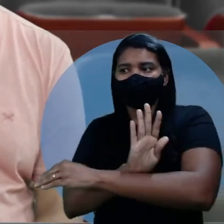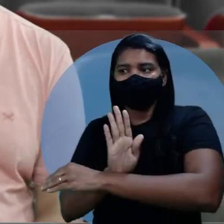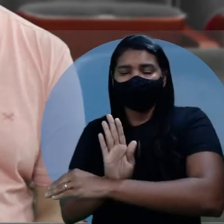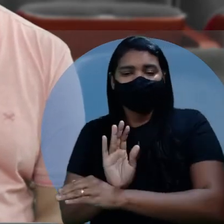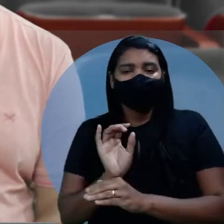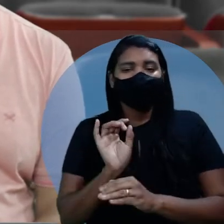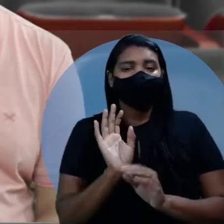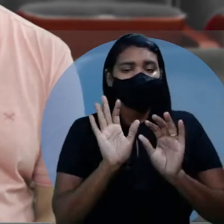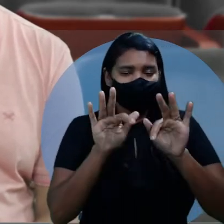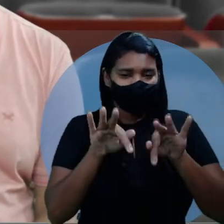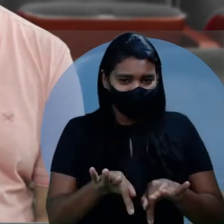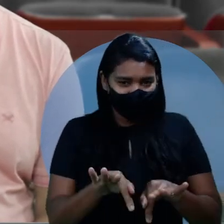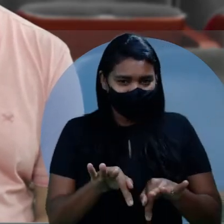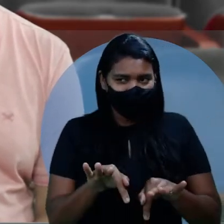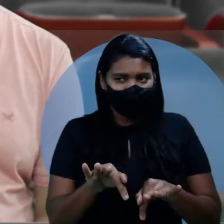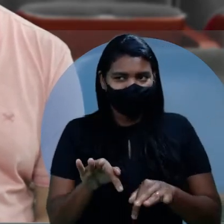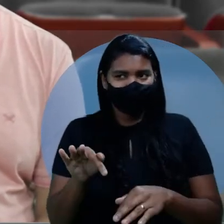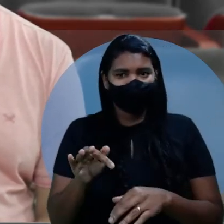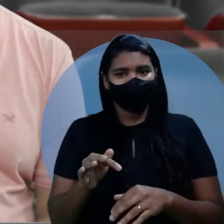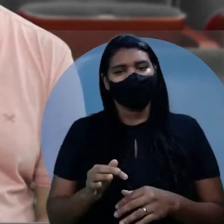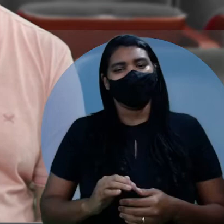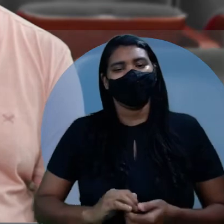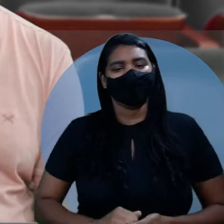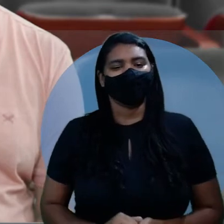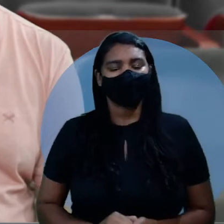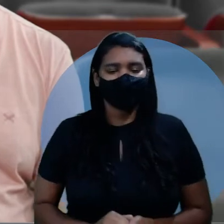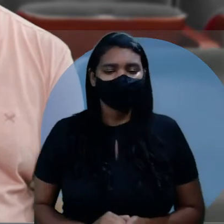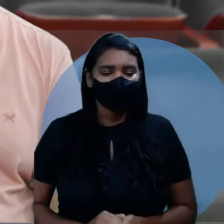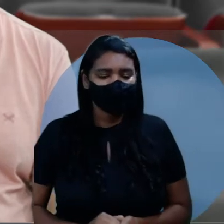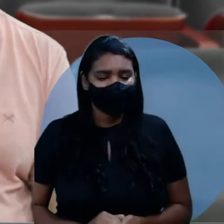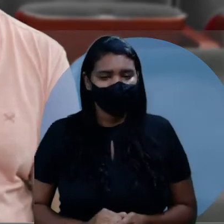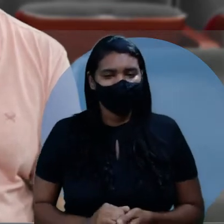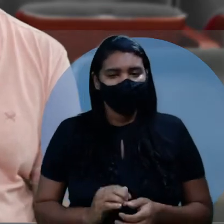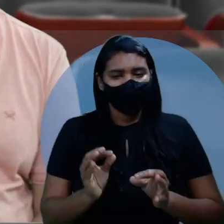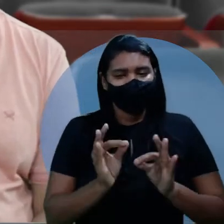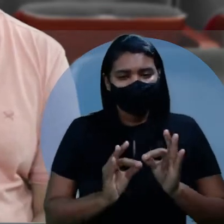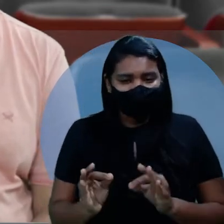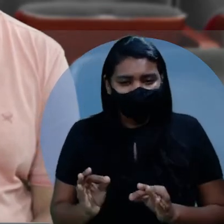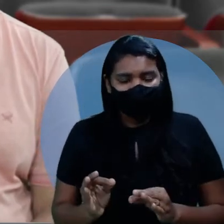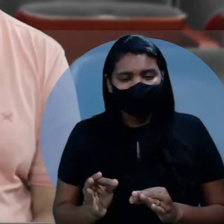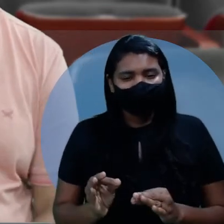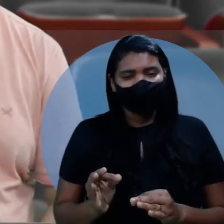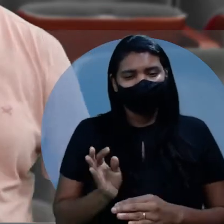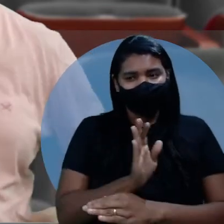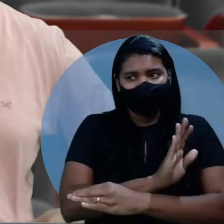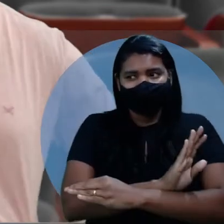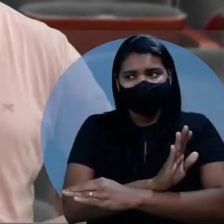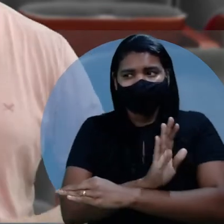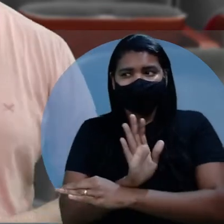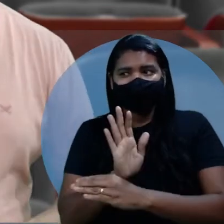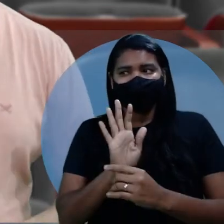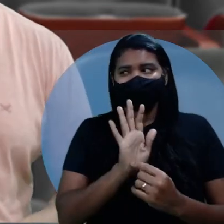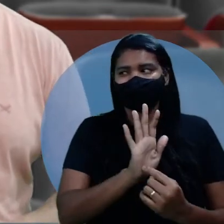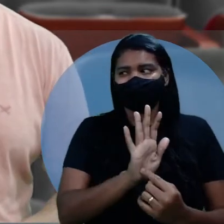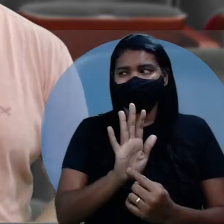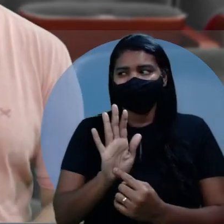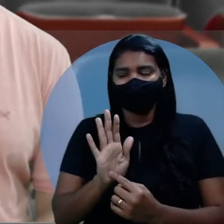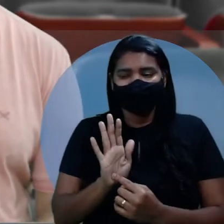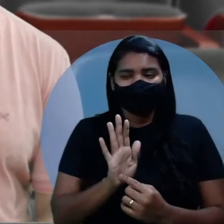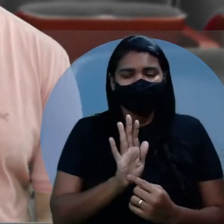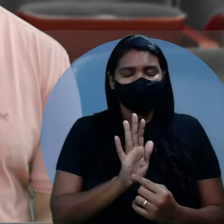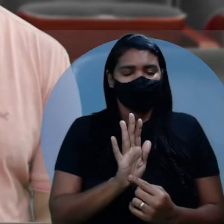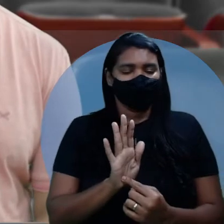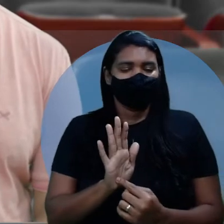no final do filme, nas cenas finais, que eles colocam o tubarão mecânico e tal, e tem aquela cena que o Roy Scheider coloca